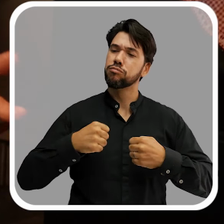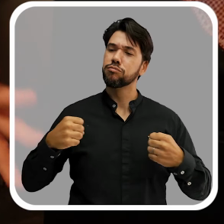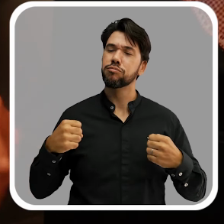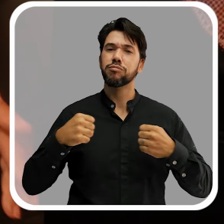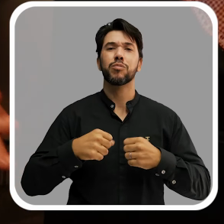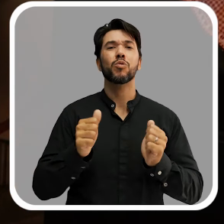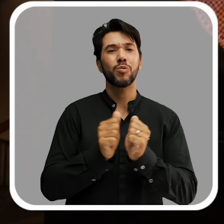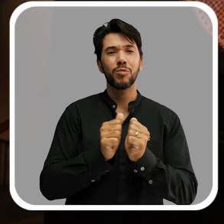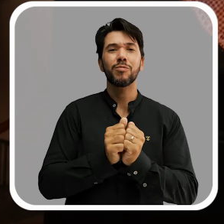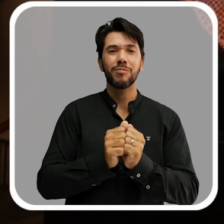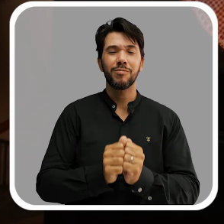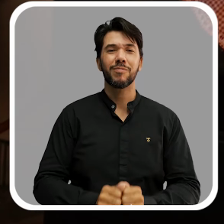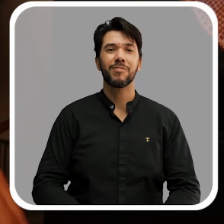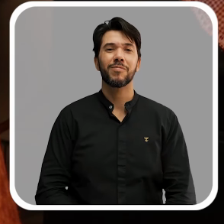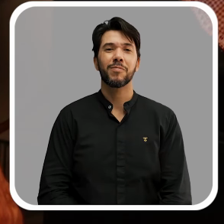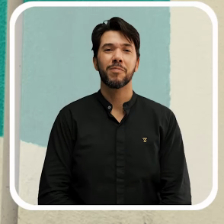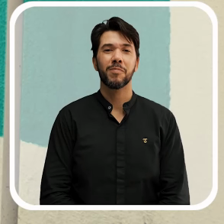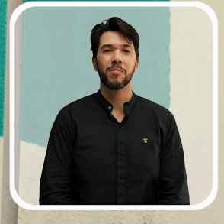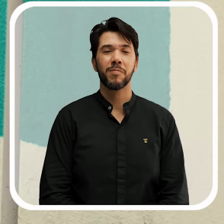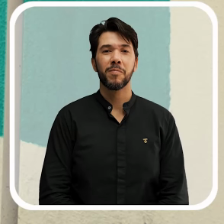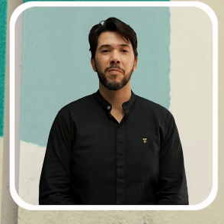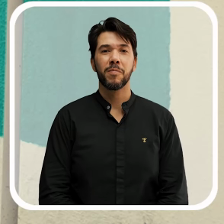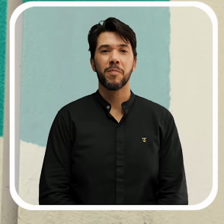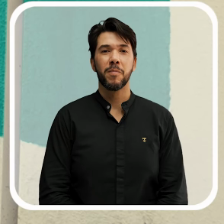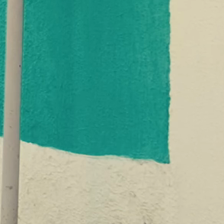marchinha acompanhando ele.